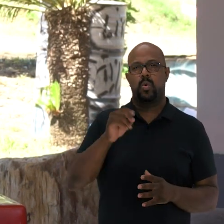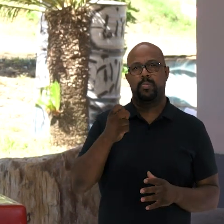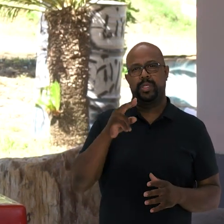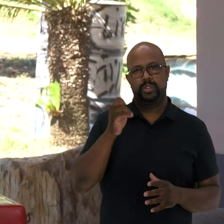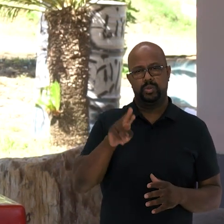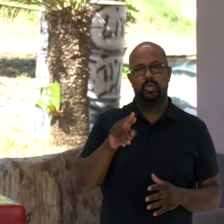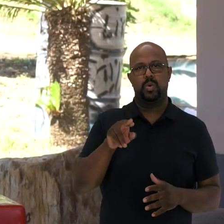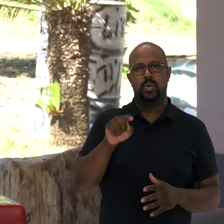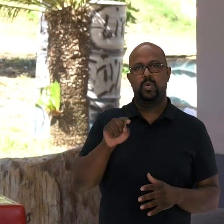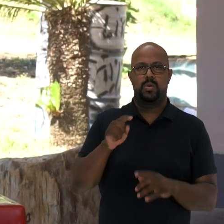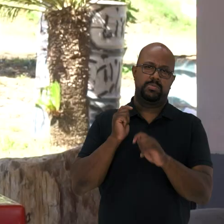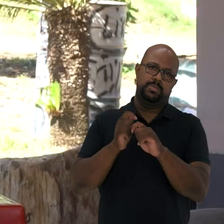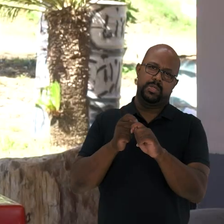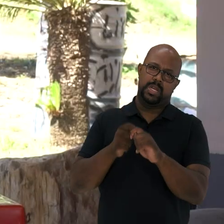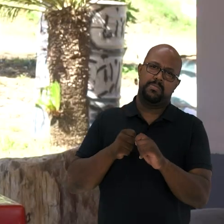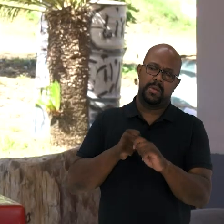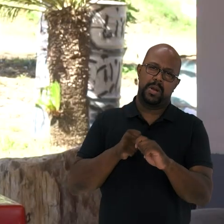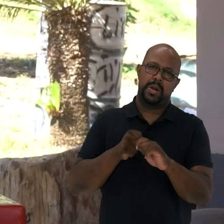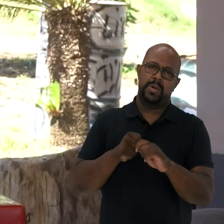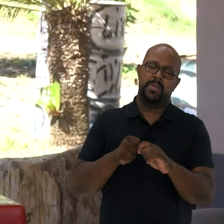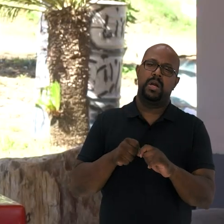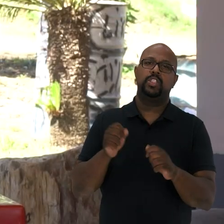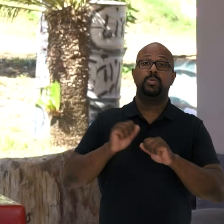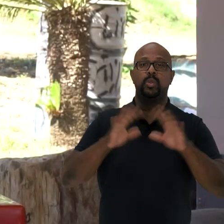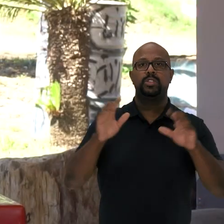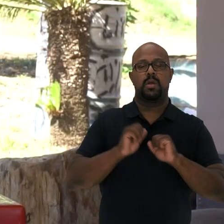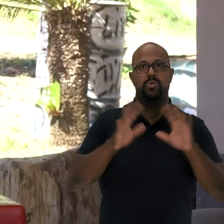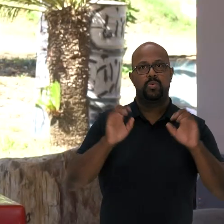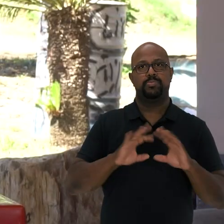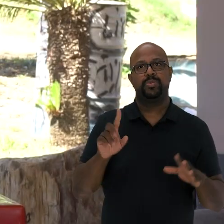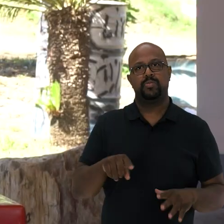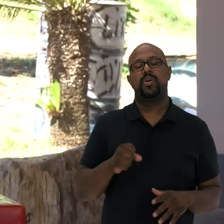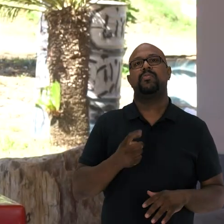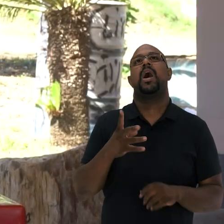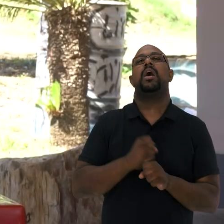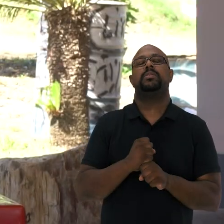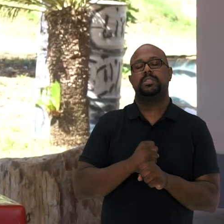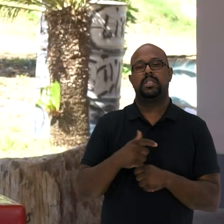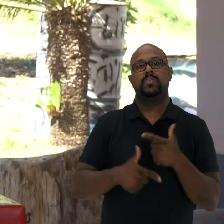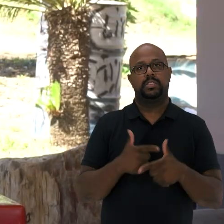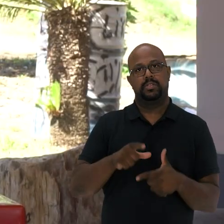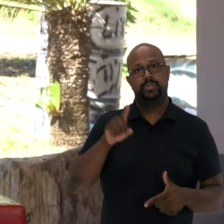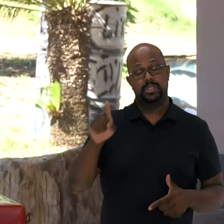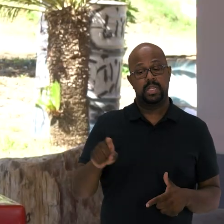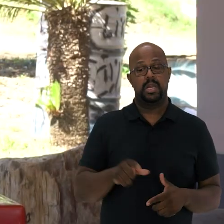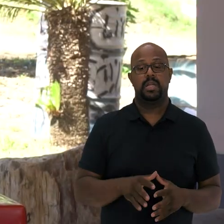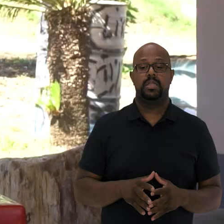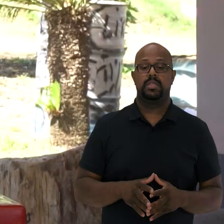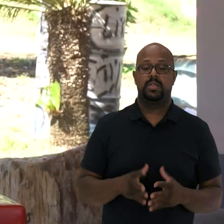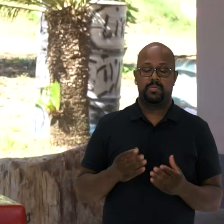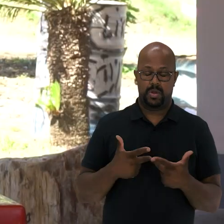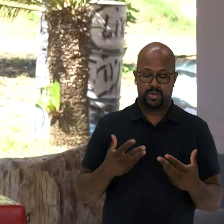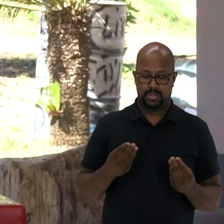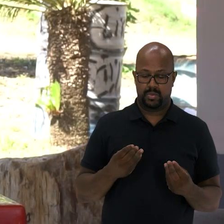com compressor, com martelete e explodia com dinamite. Foi vários anos fazendo esse serviço lá, né?